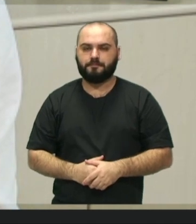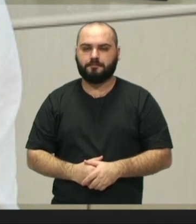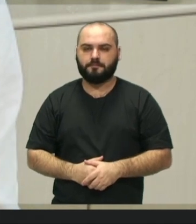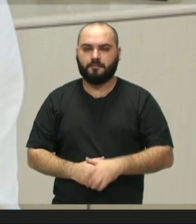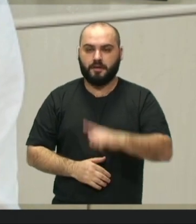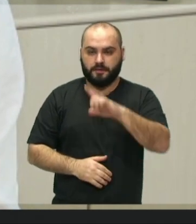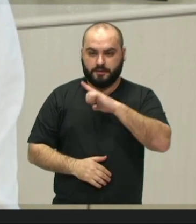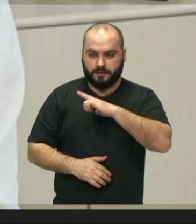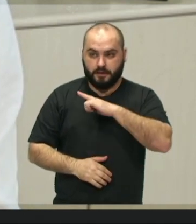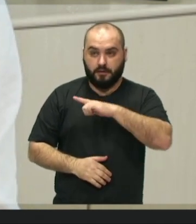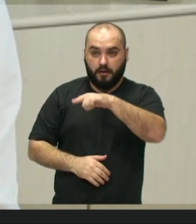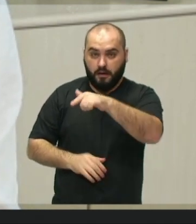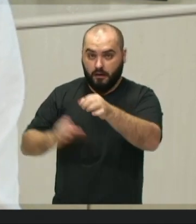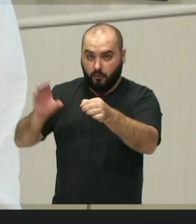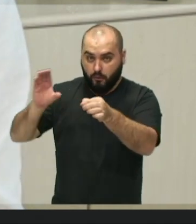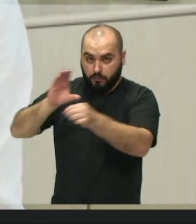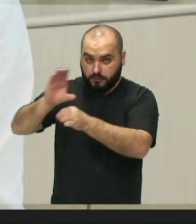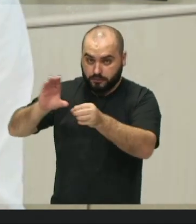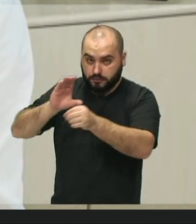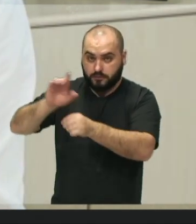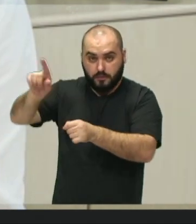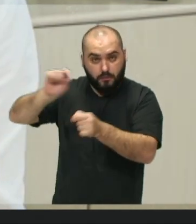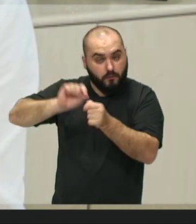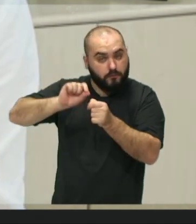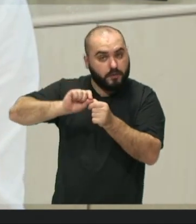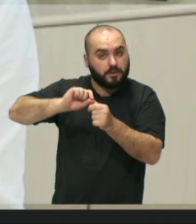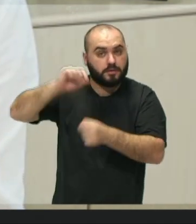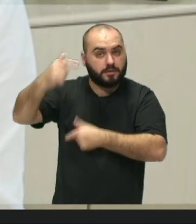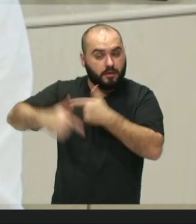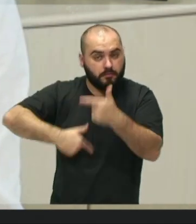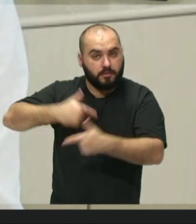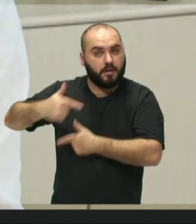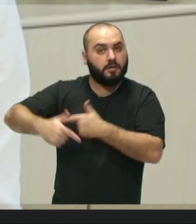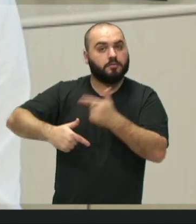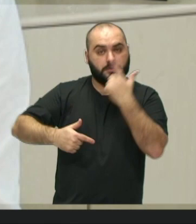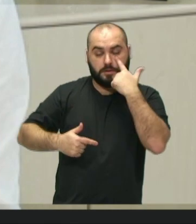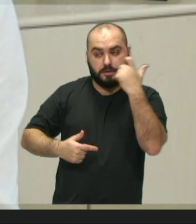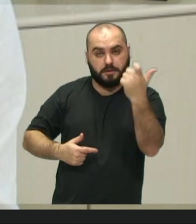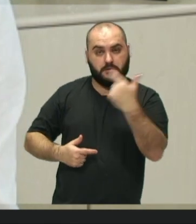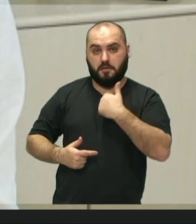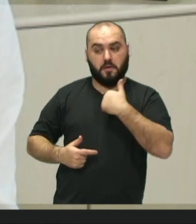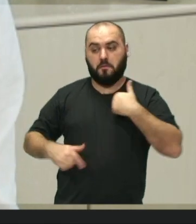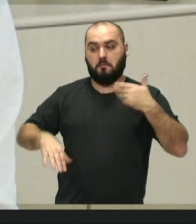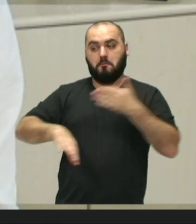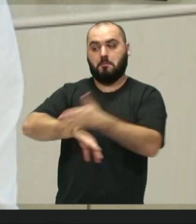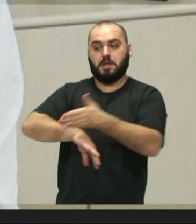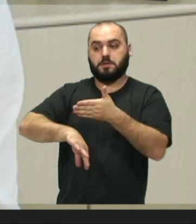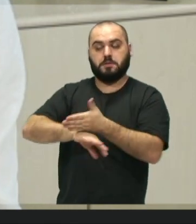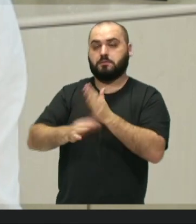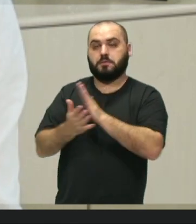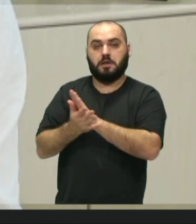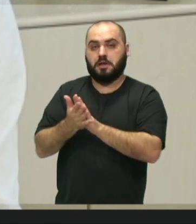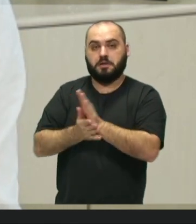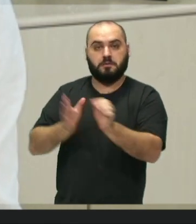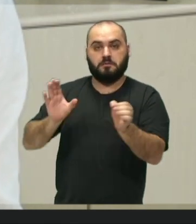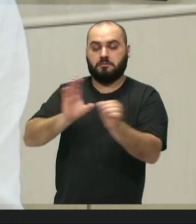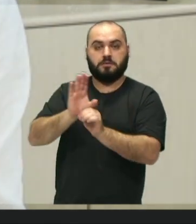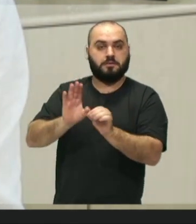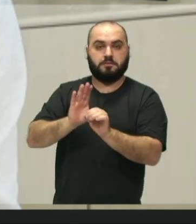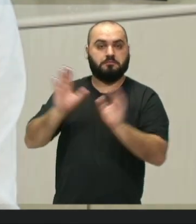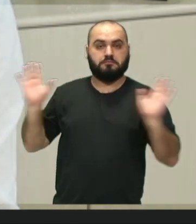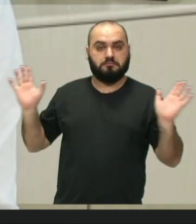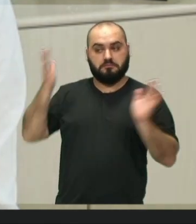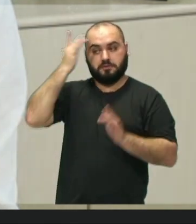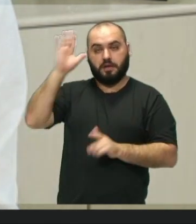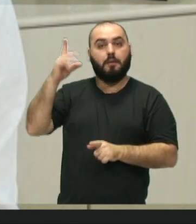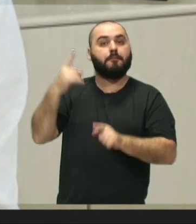égide dessa comissão, que exercita os seus trabalhos com independência, inclusive eu nem participo dessa comissão, na medida em que, ao